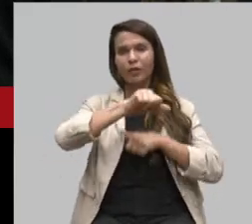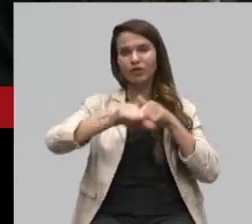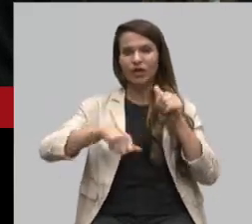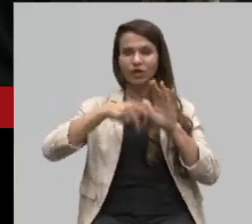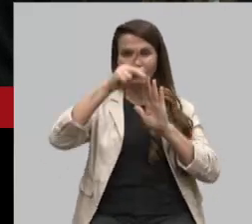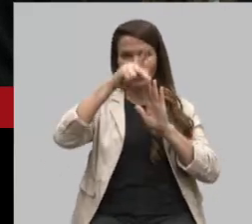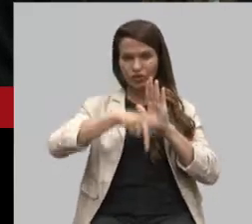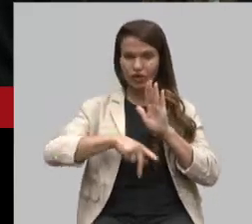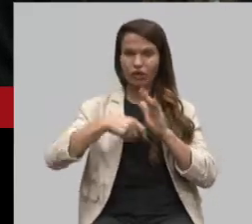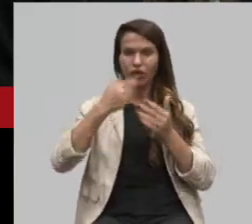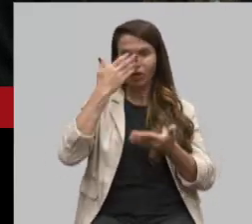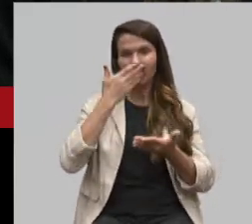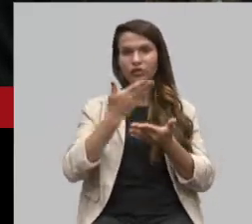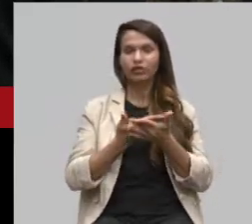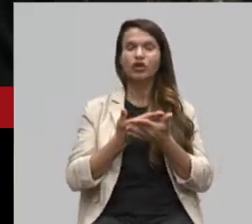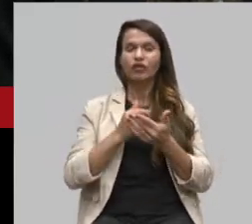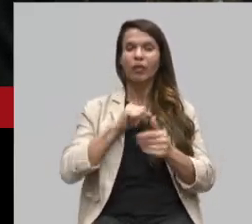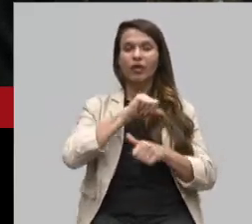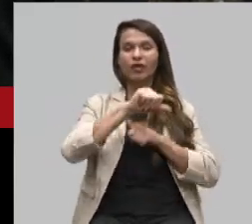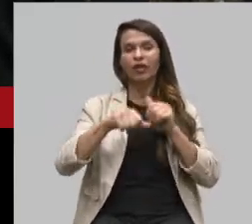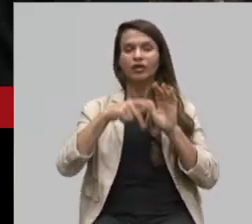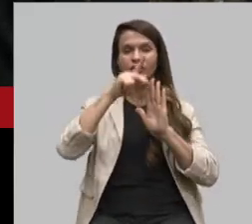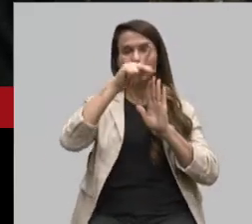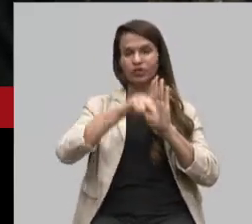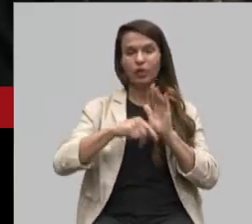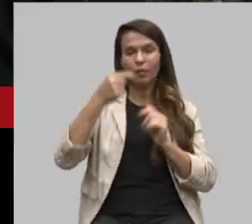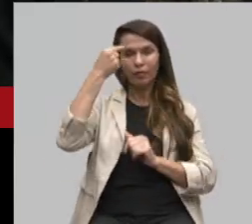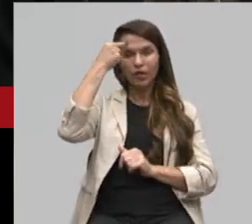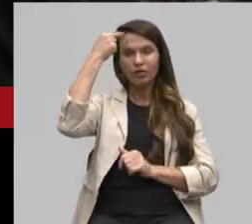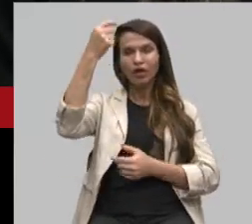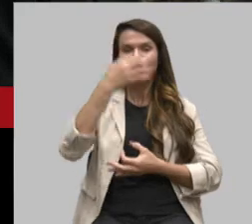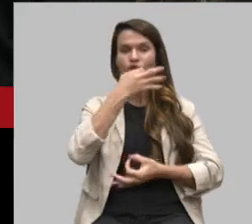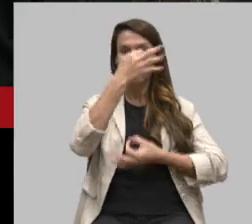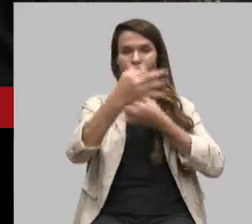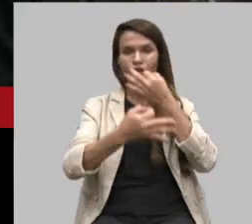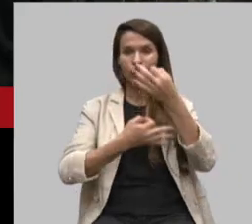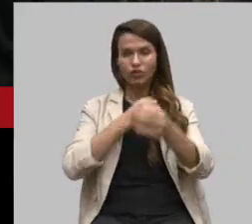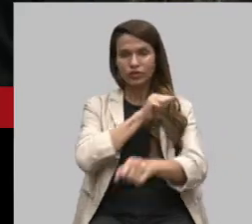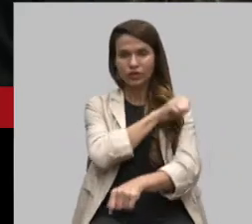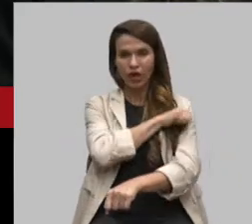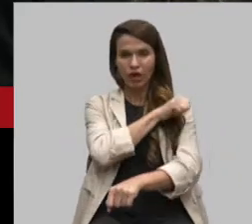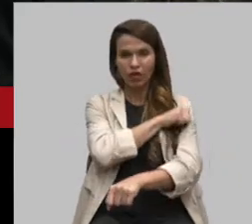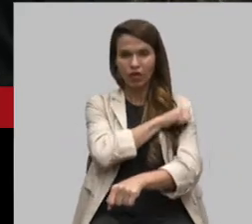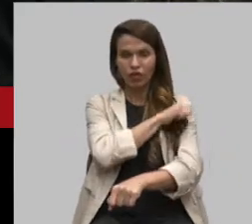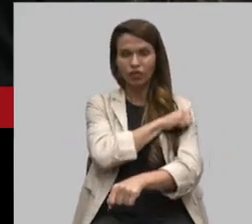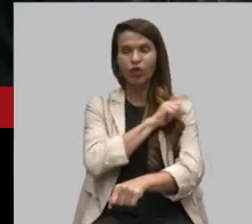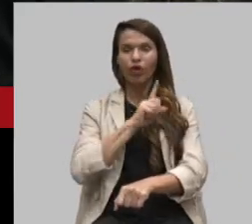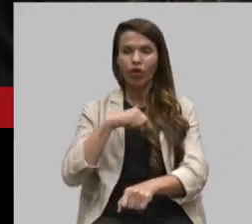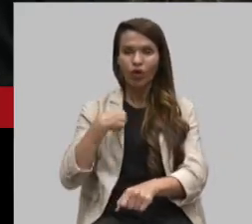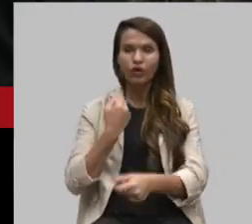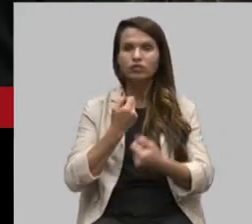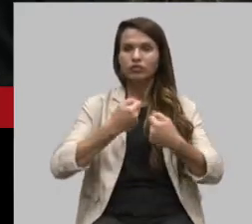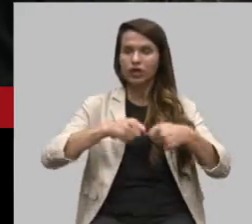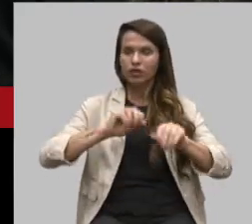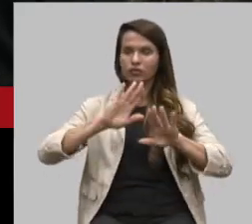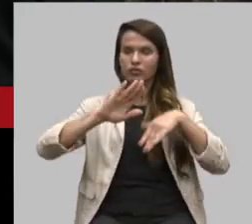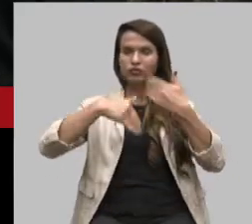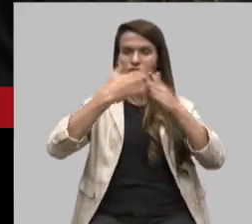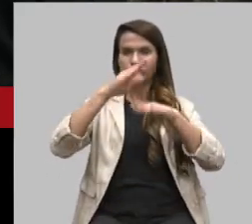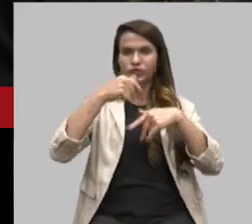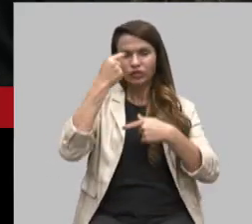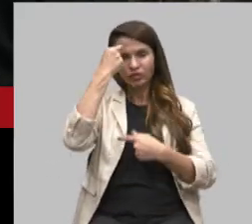eu acredito que nós vamos mudar esse projeto a partir do pensamento crítico dos Estudantes nós precisamos desenvolver o pensamento